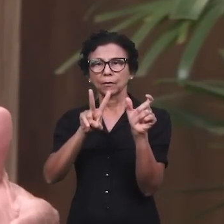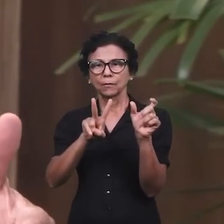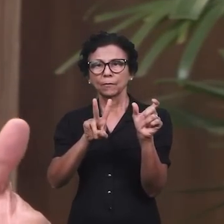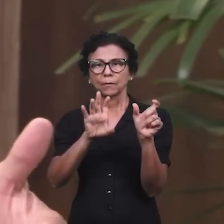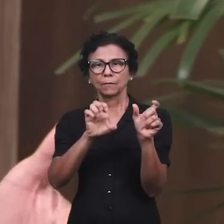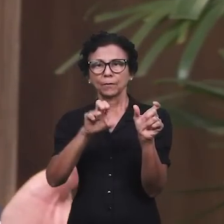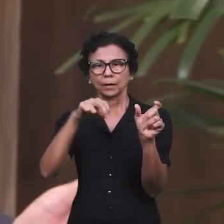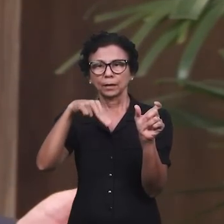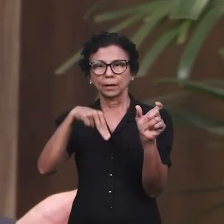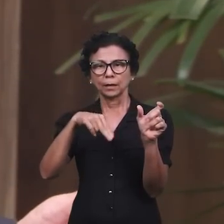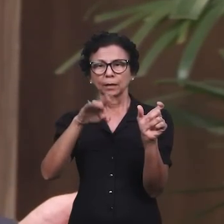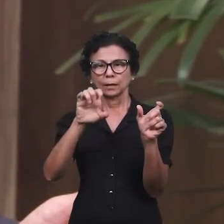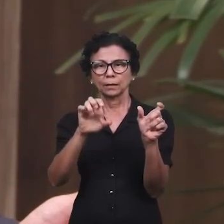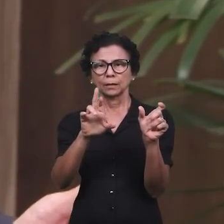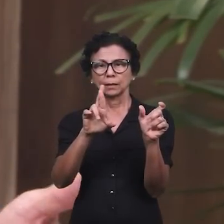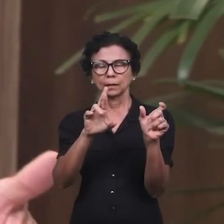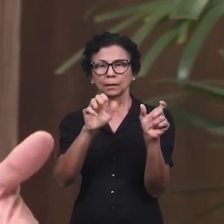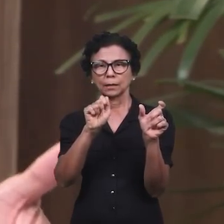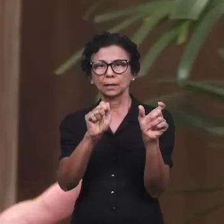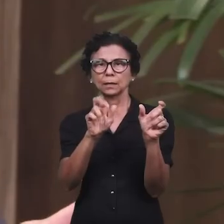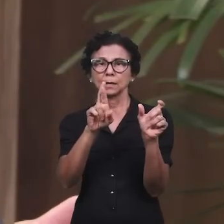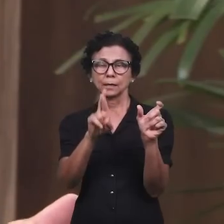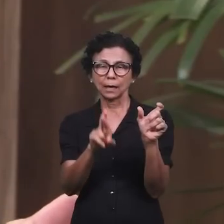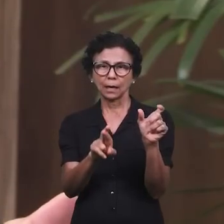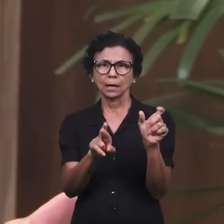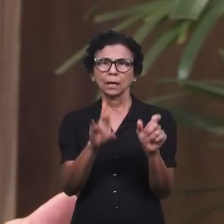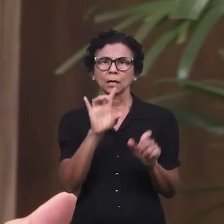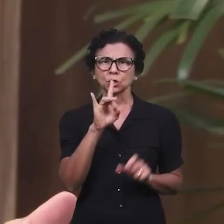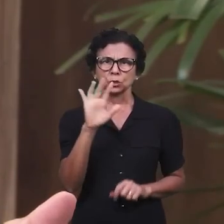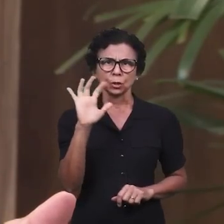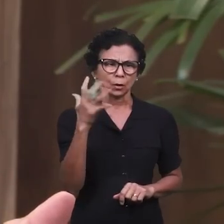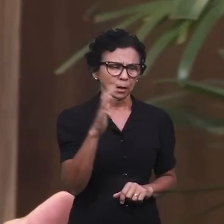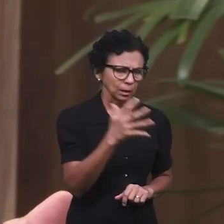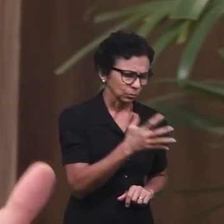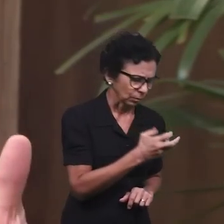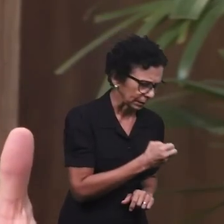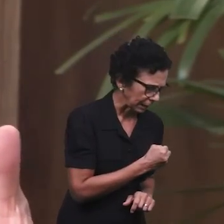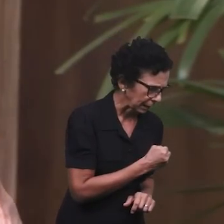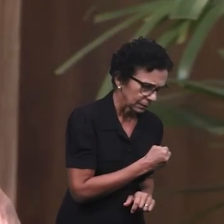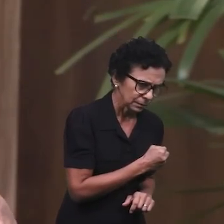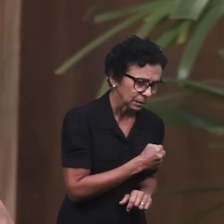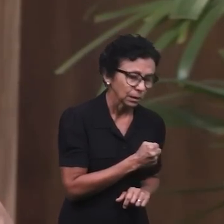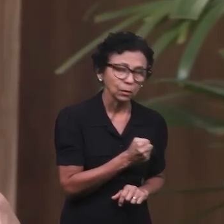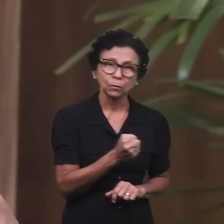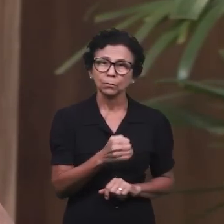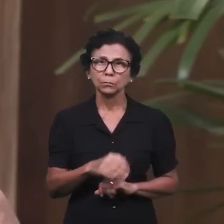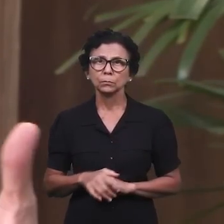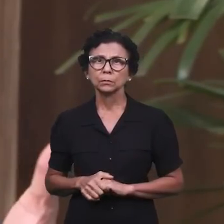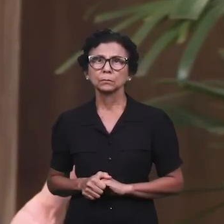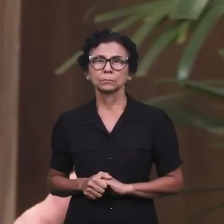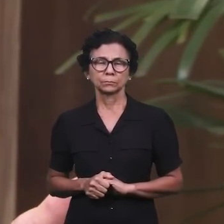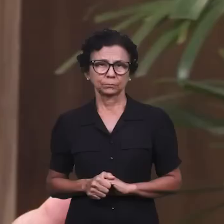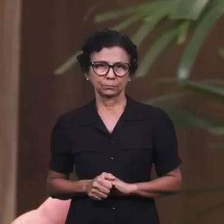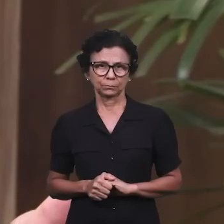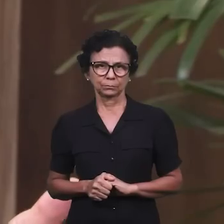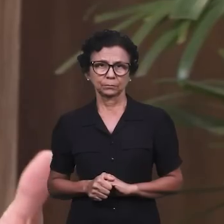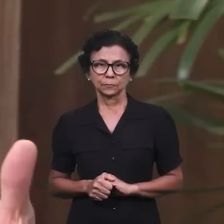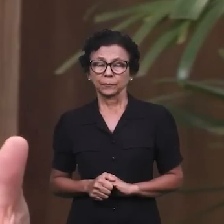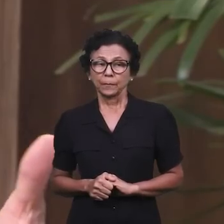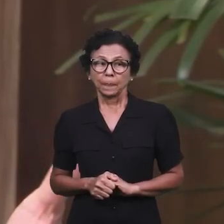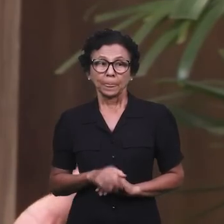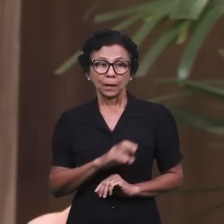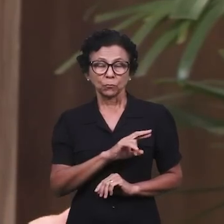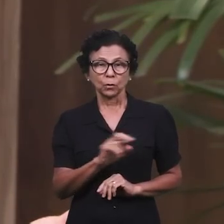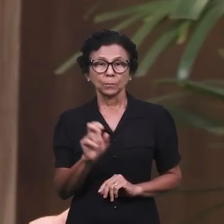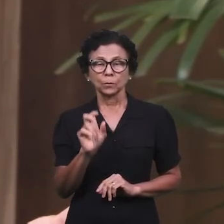Olha, nós não adoramos, nós apenas veneramos. Porque, para não criar um choque, para não